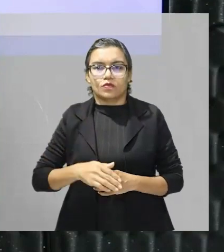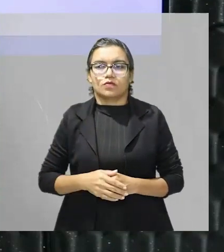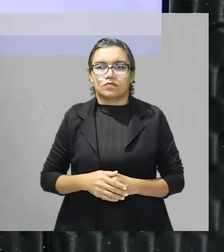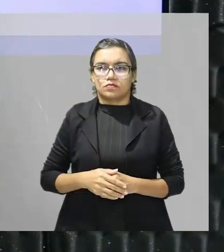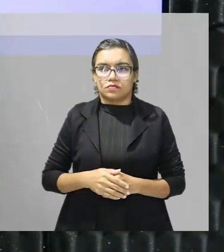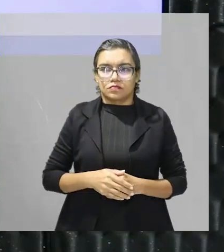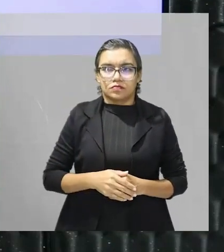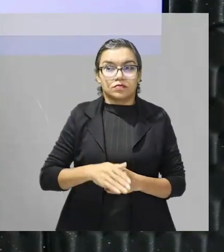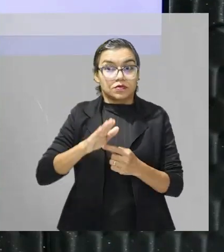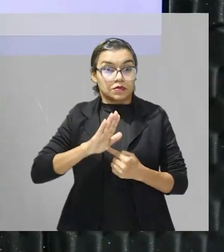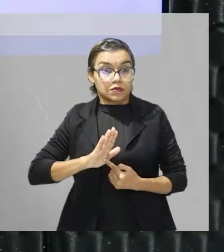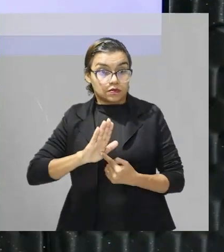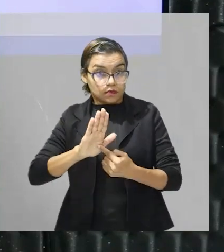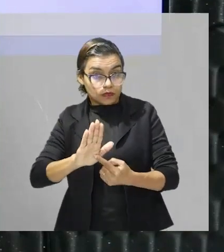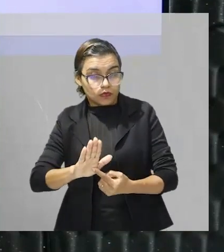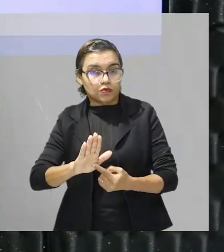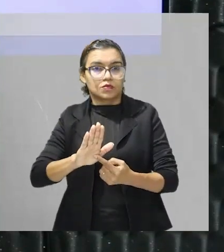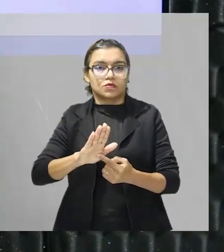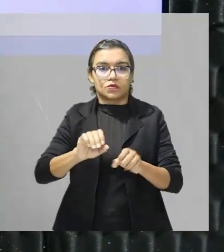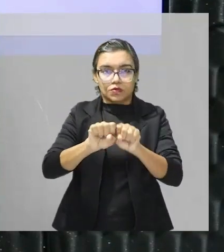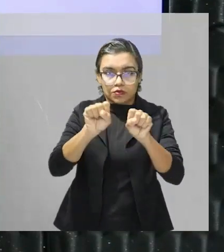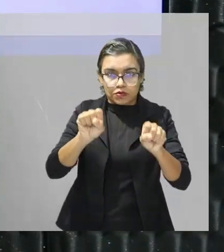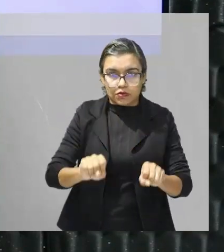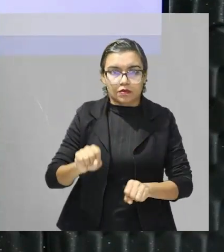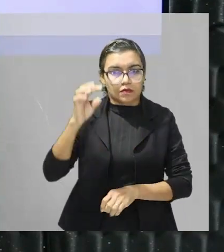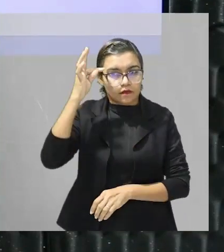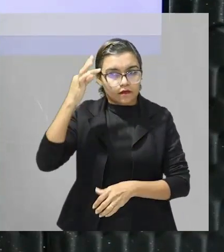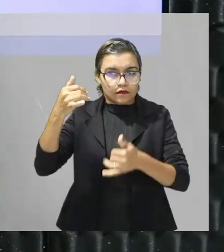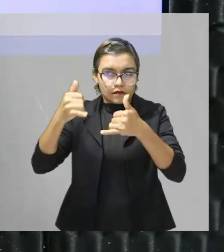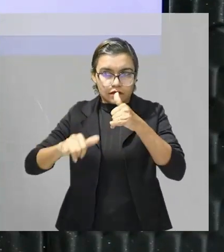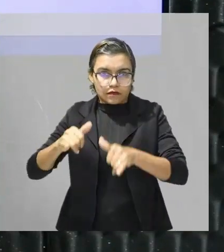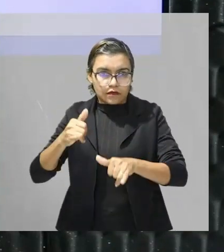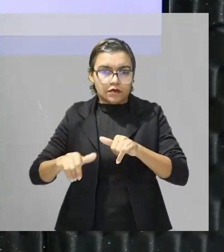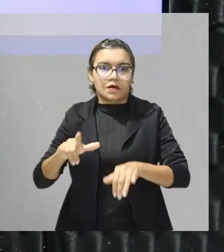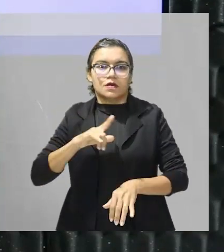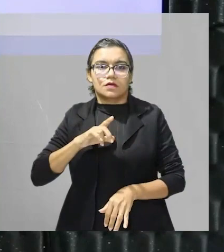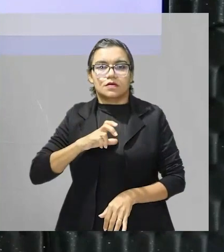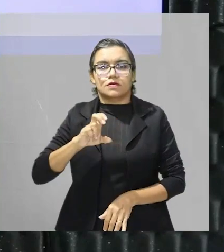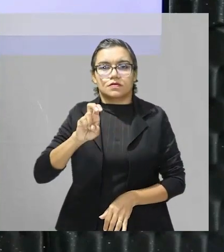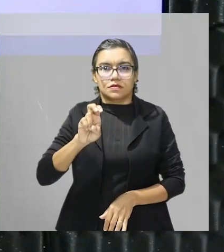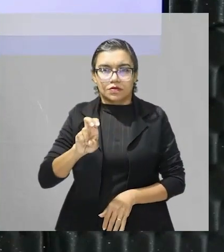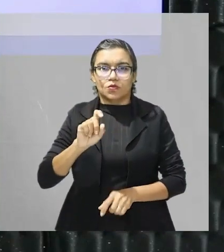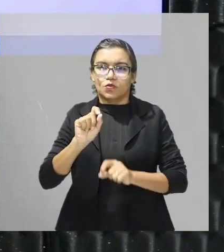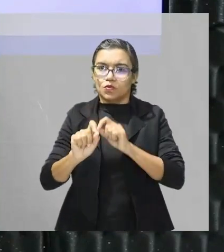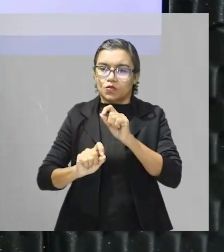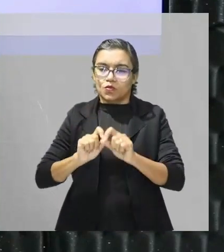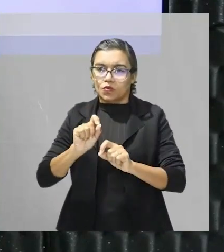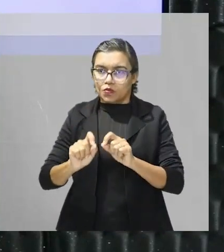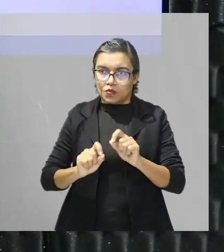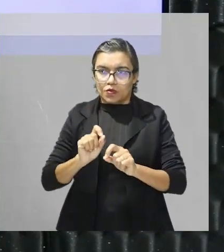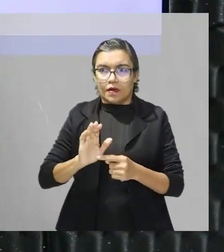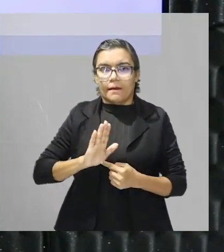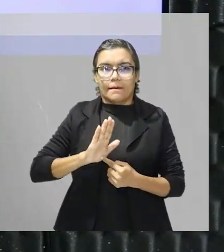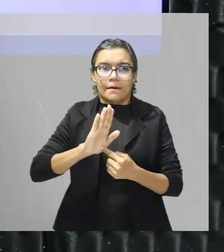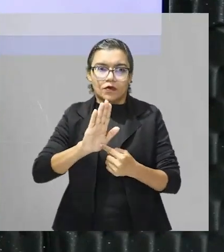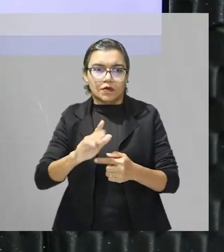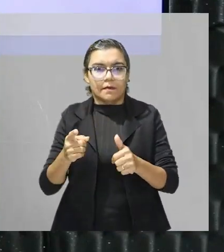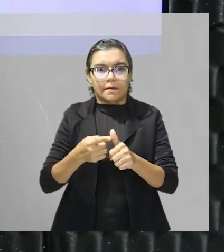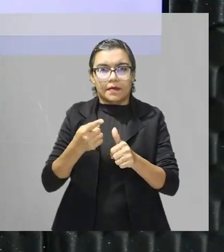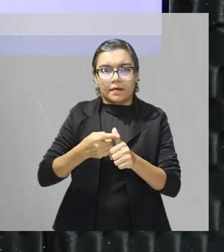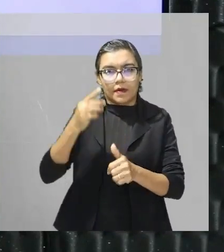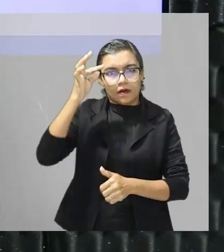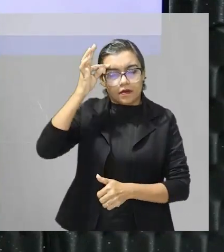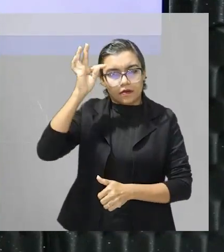química Ok no qual continha os cinco postulados que serviam como alicerce da primeira teoria